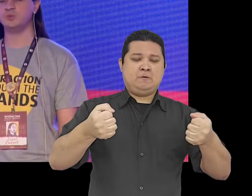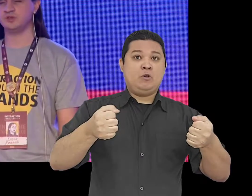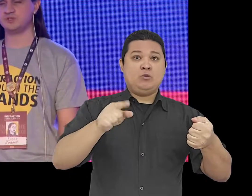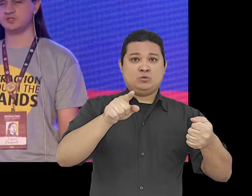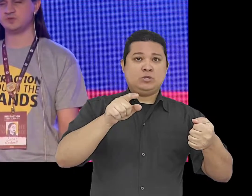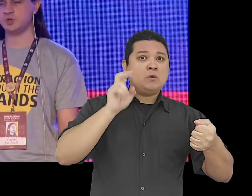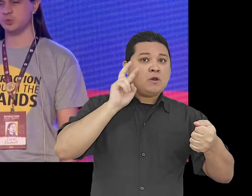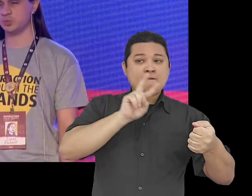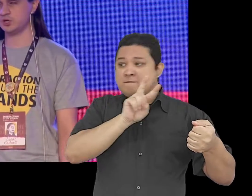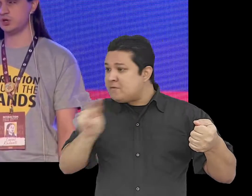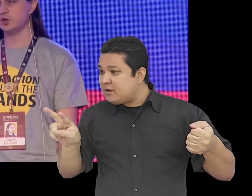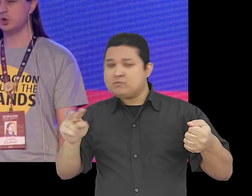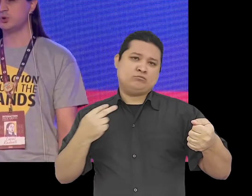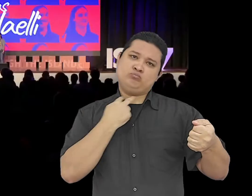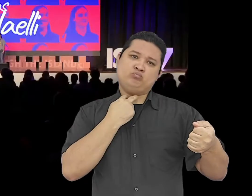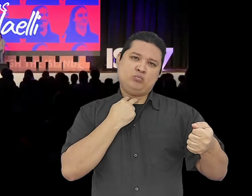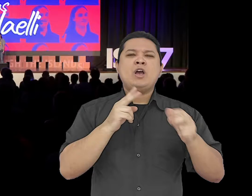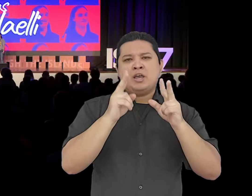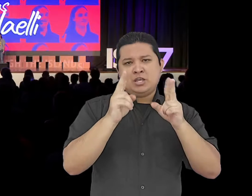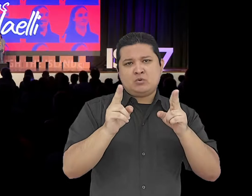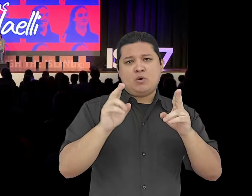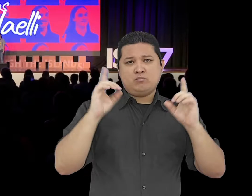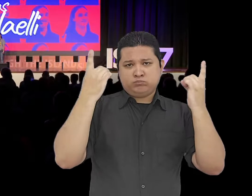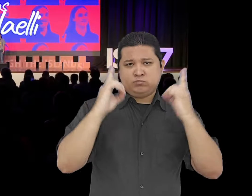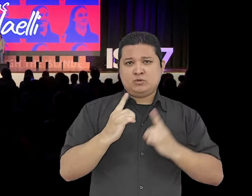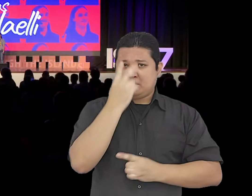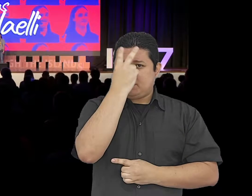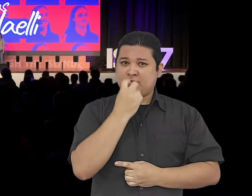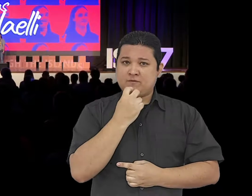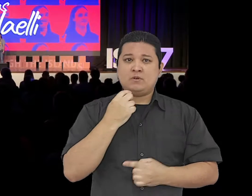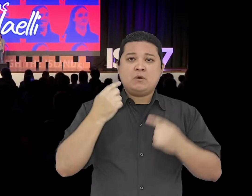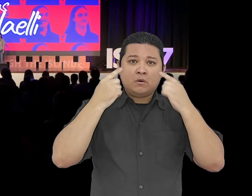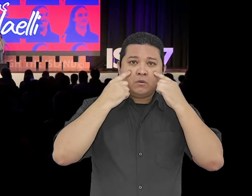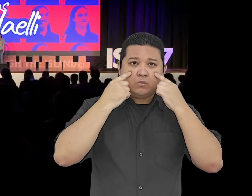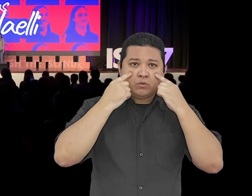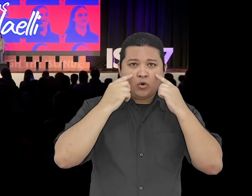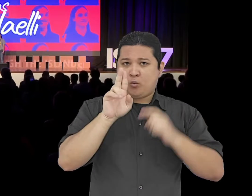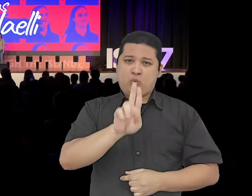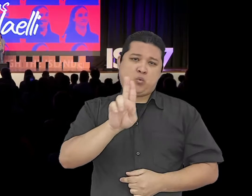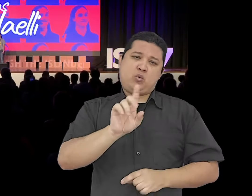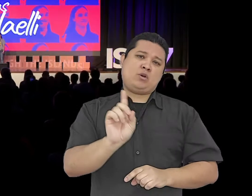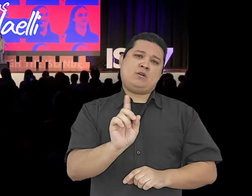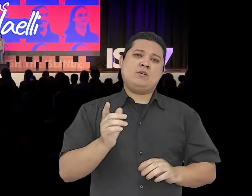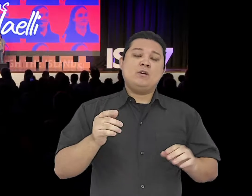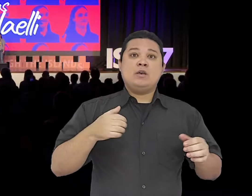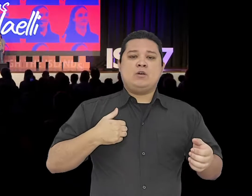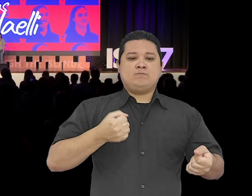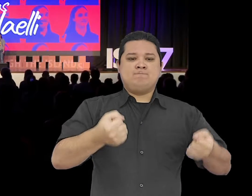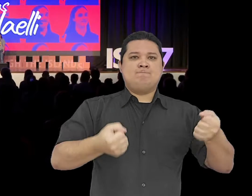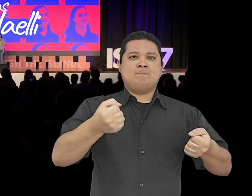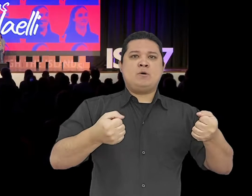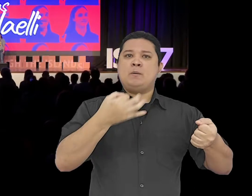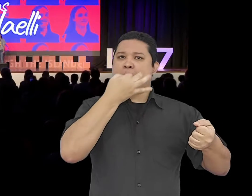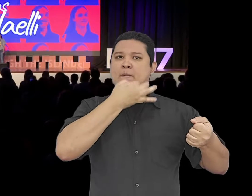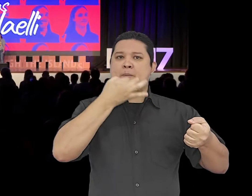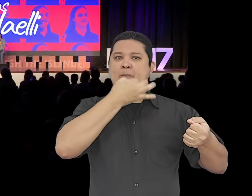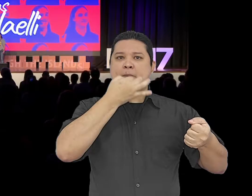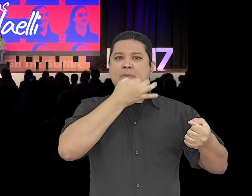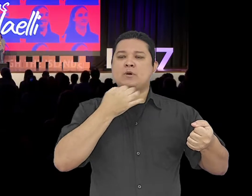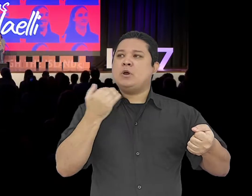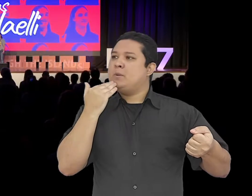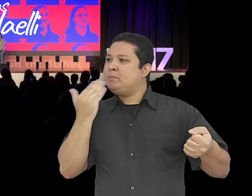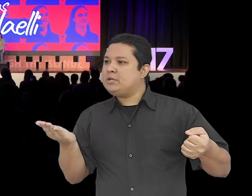fosse simulando uma deficiência visual. Por quê? Porque no momento a pessoa não pode usar dos olhos para poder olhar para aquela interface, então ele quer usar outra